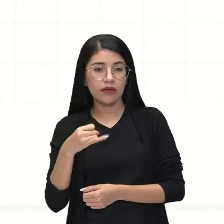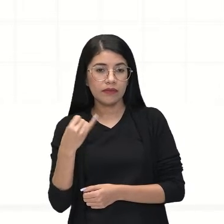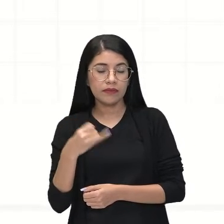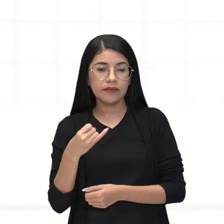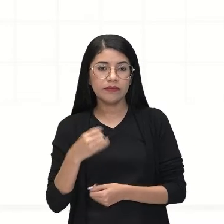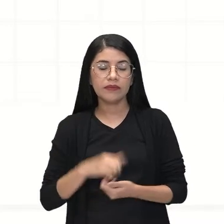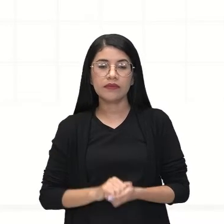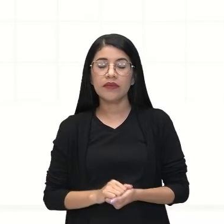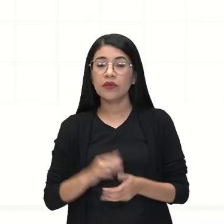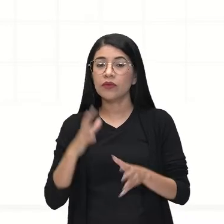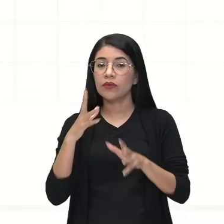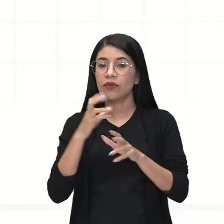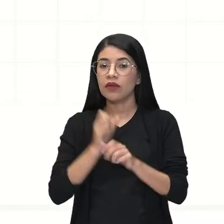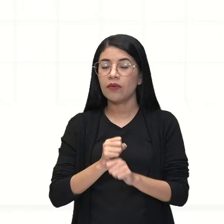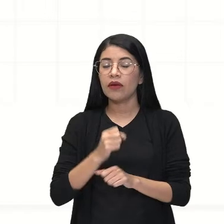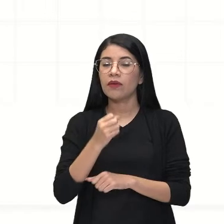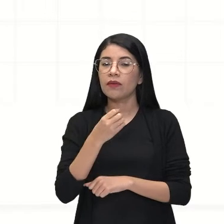alunos é